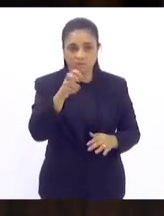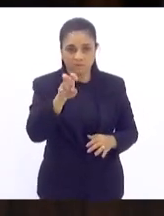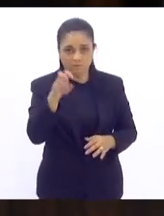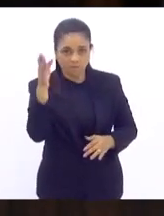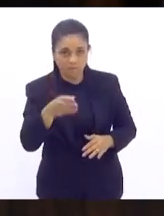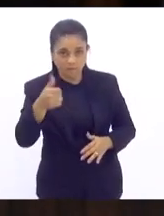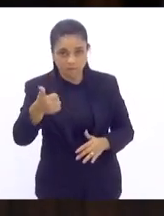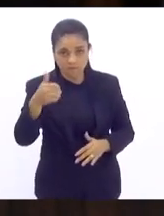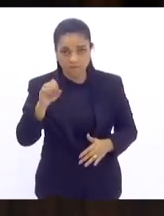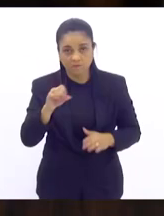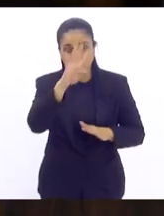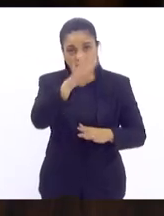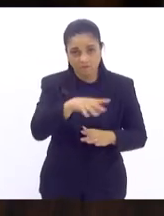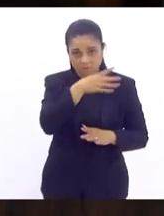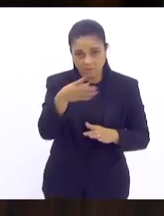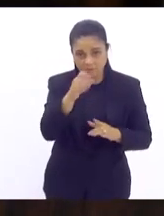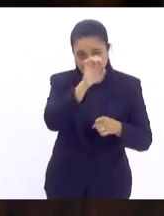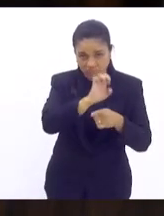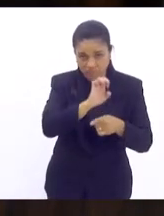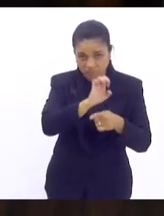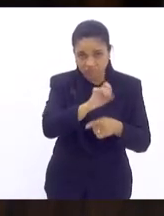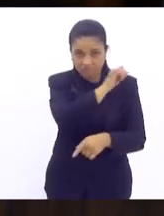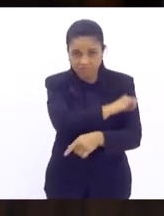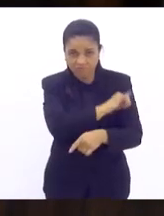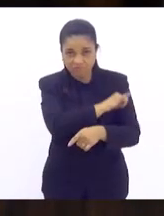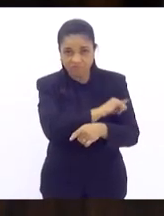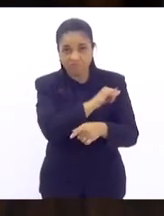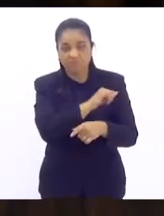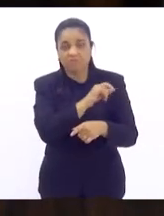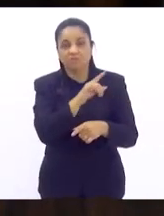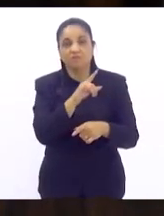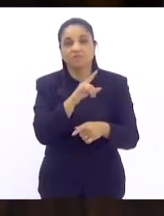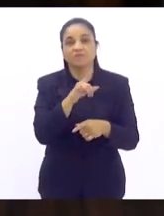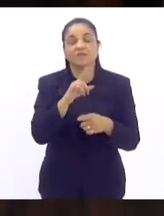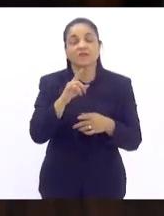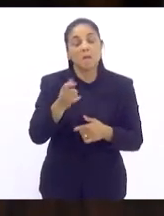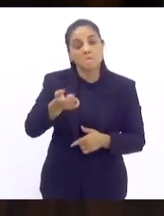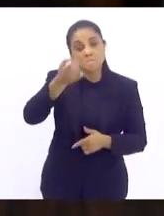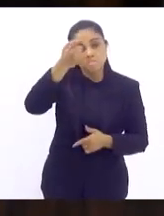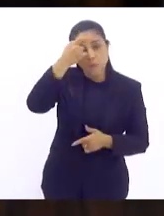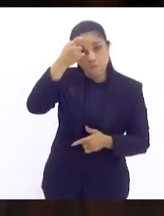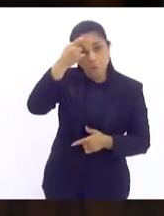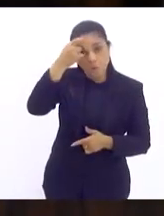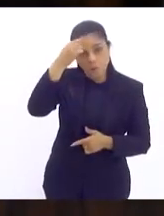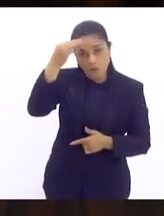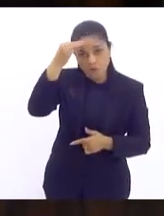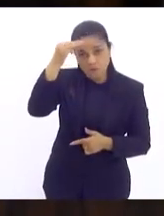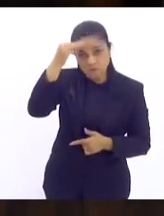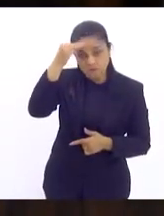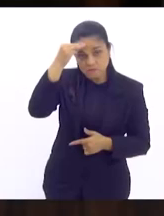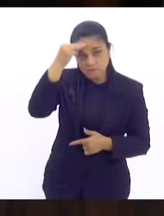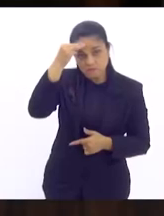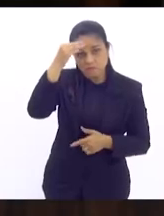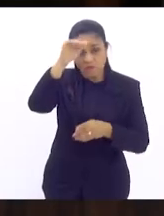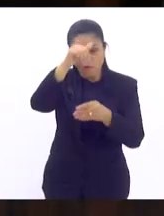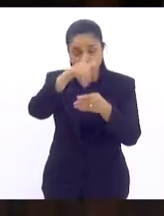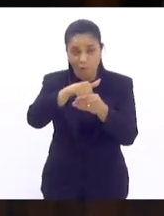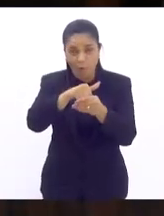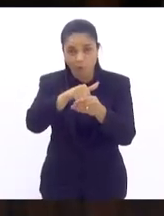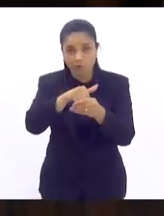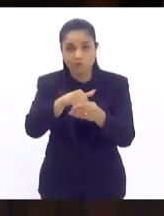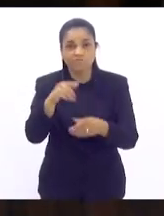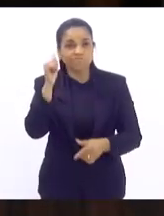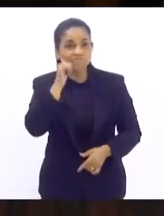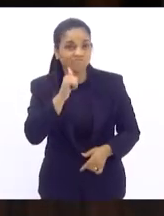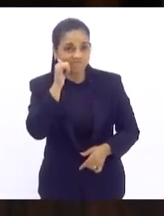para incluir no calendário oficial do Estado do Rio de Janeiro, o dia de rememorização da conquista do voto feminino no Brasil.